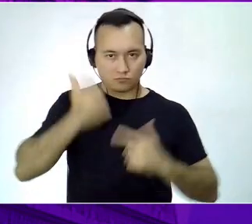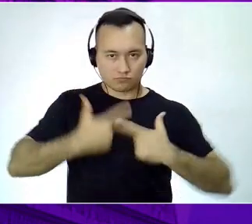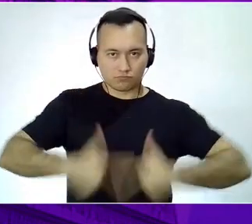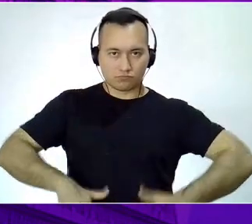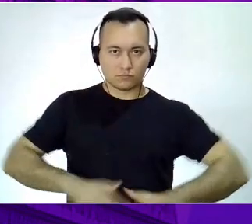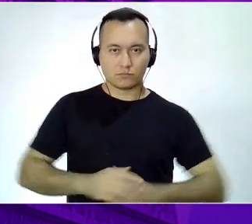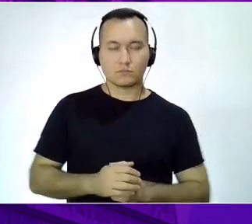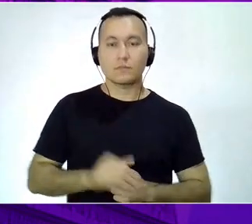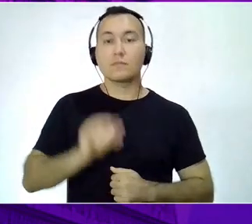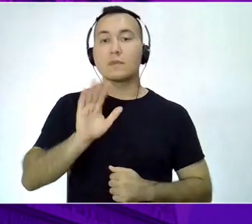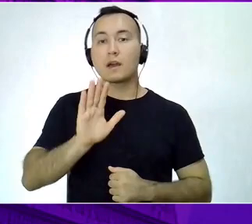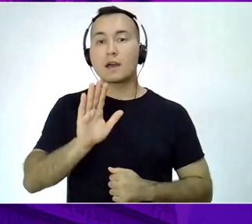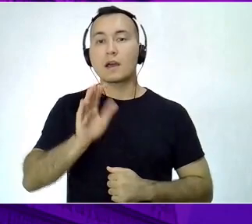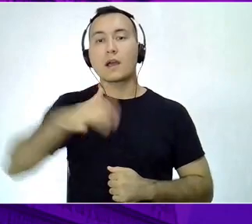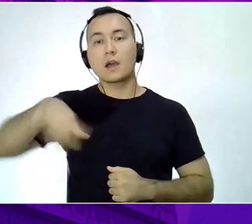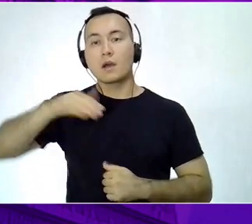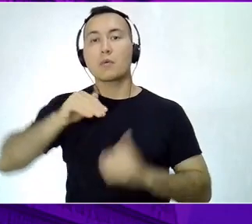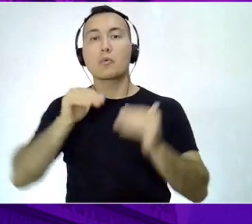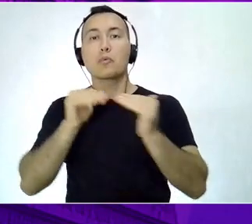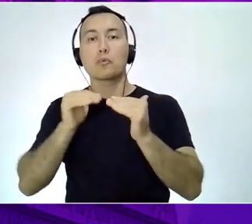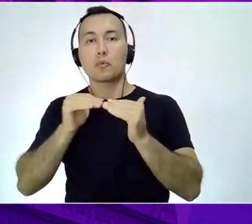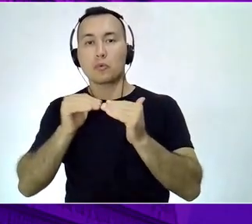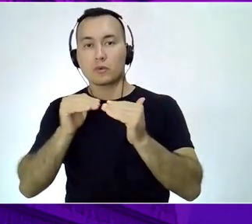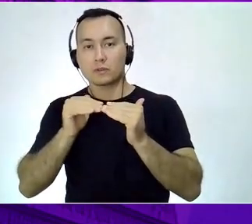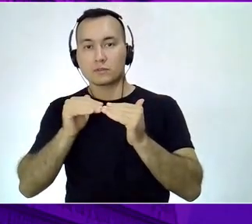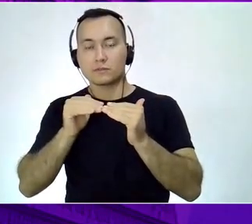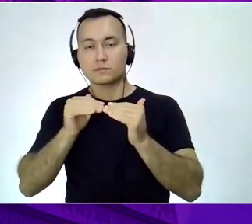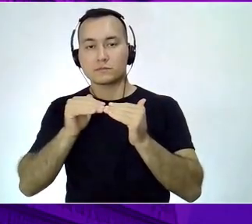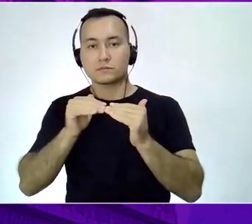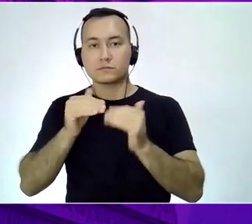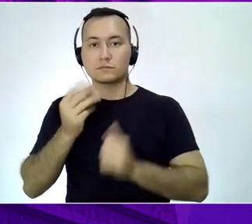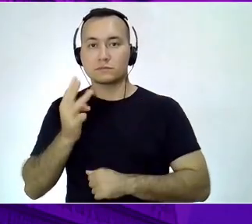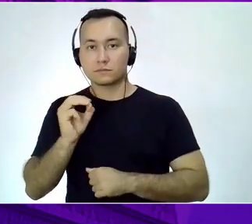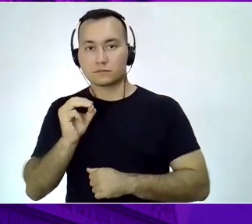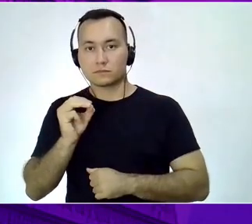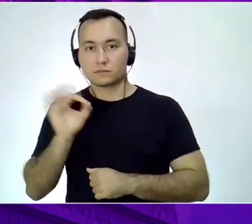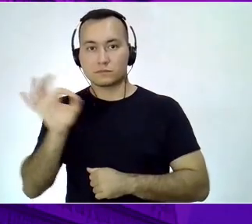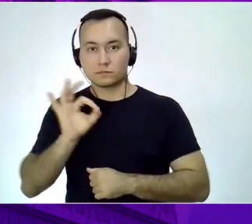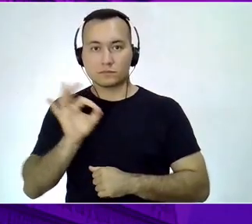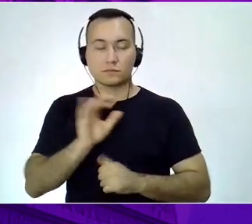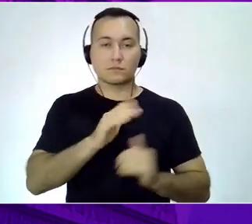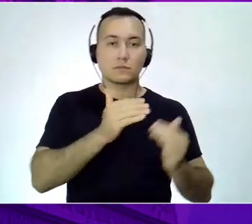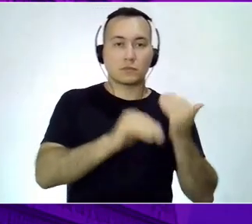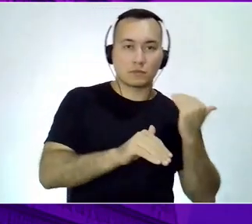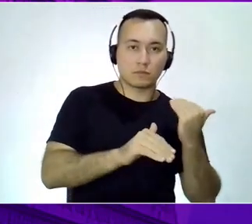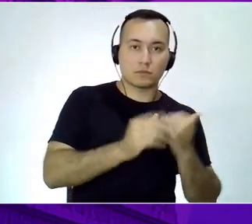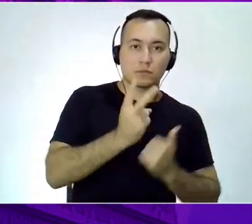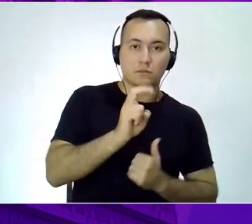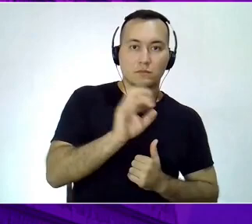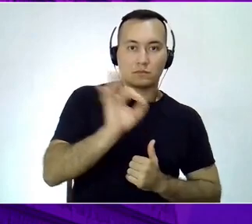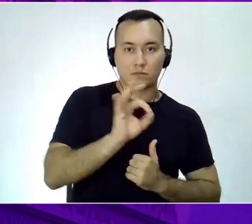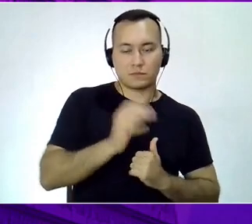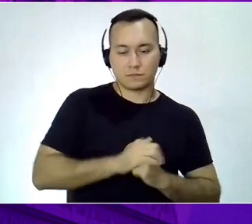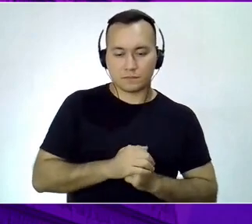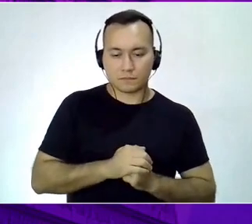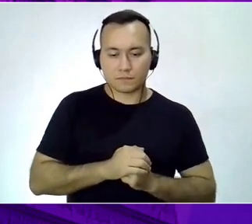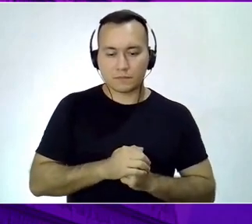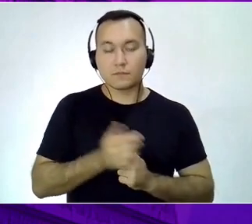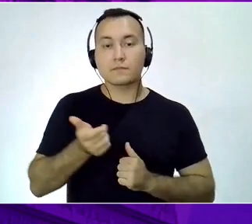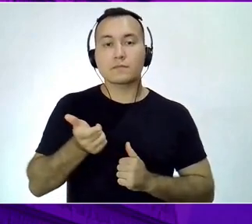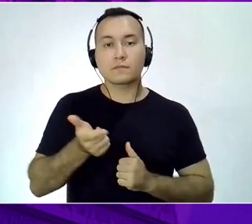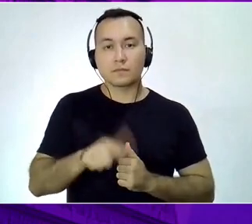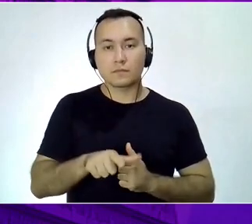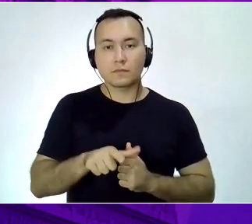gente somar os concordos, dá 35%. Então, quase metade de neutros, depois a gente vem com a concordância e,